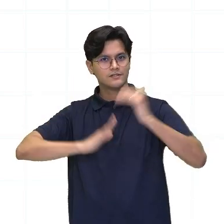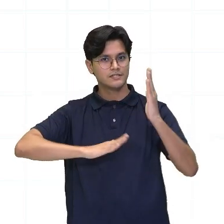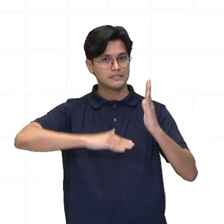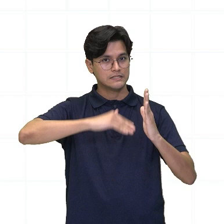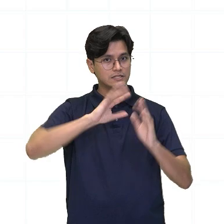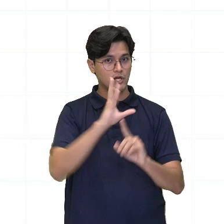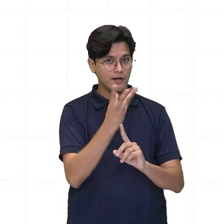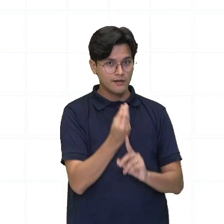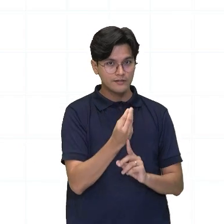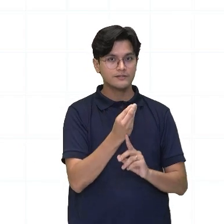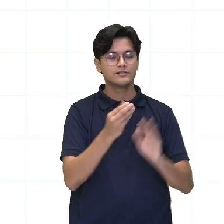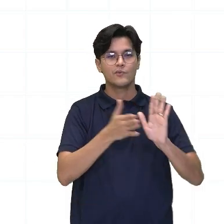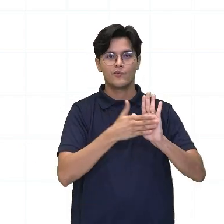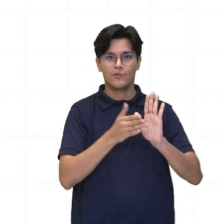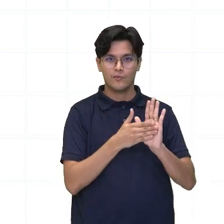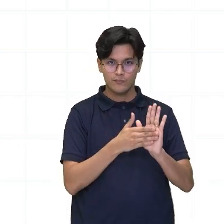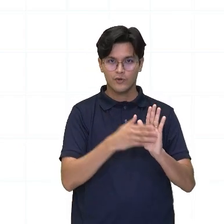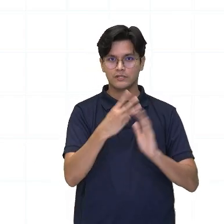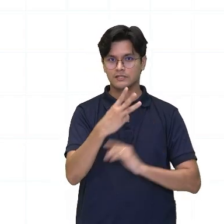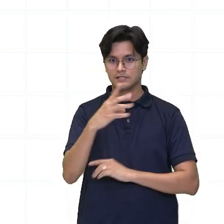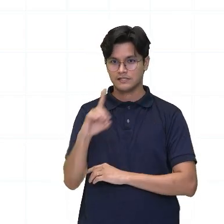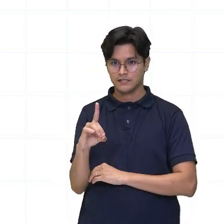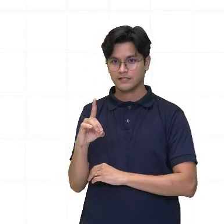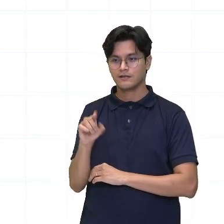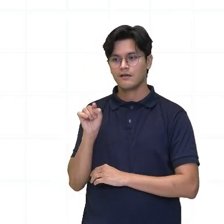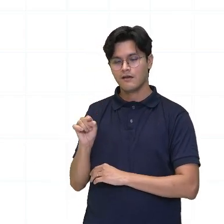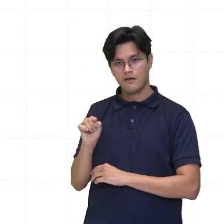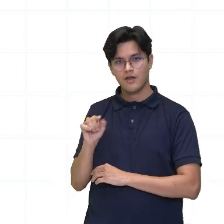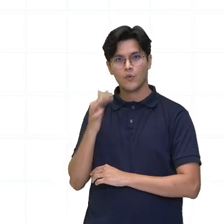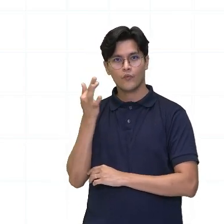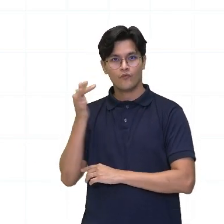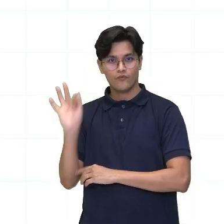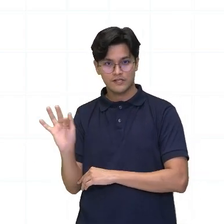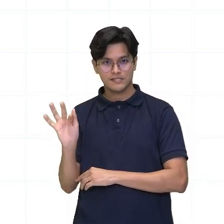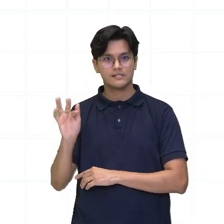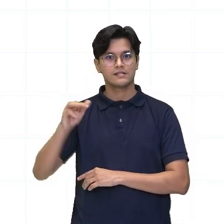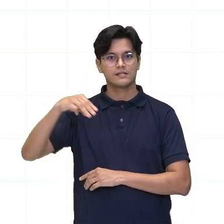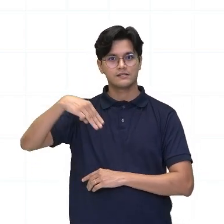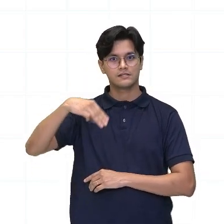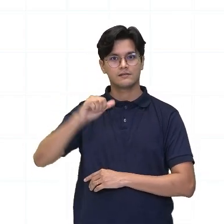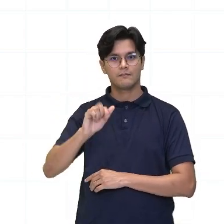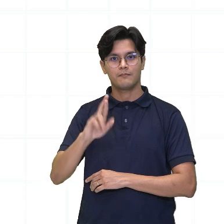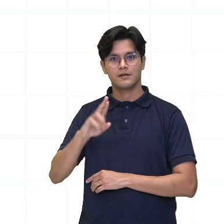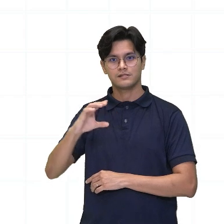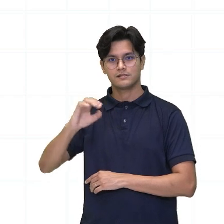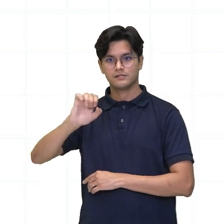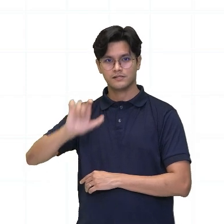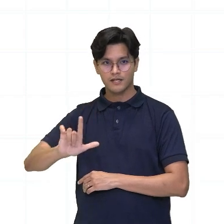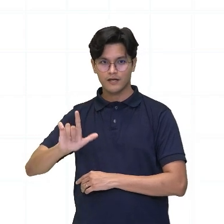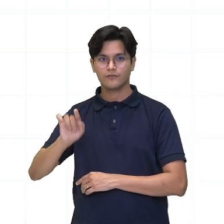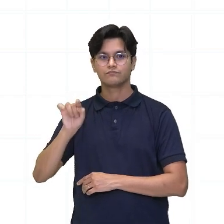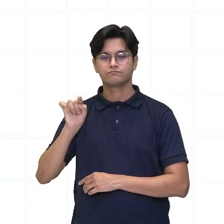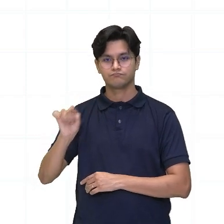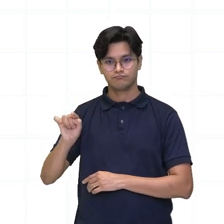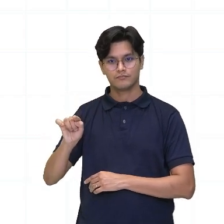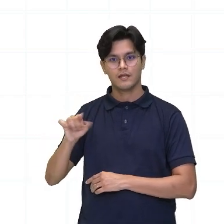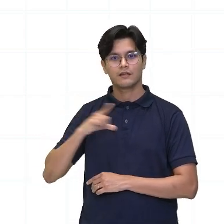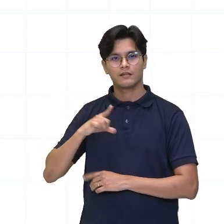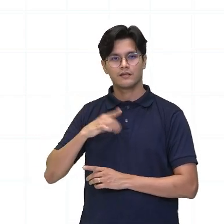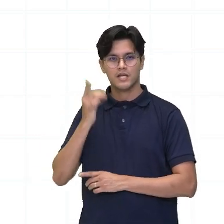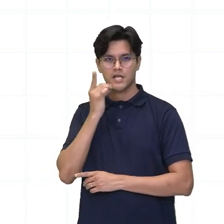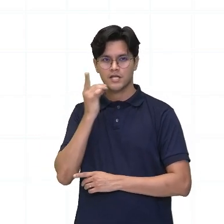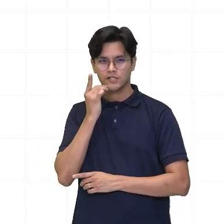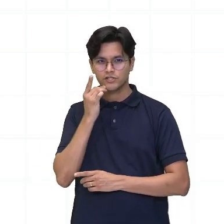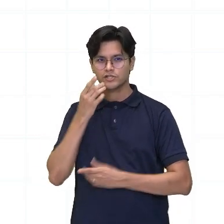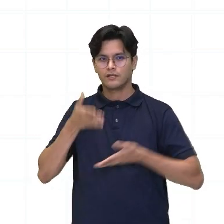trabalho tridimensional foi o francês Marcel Duchamp. Aí a data de nascimento e morte, ele escolheu um objeto